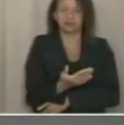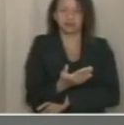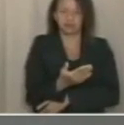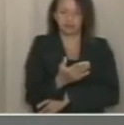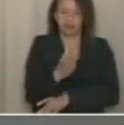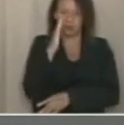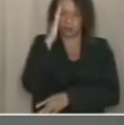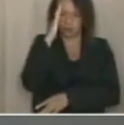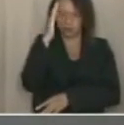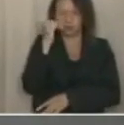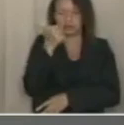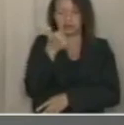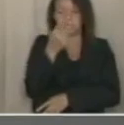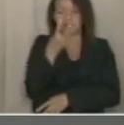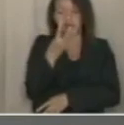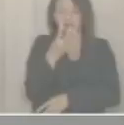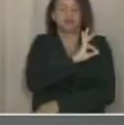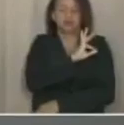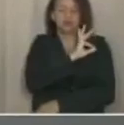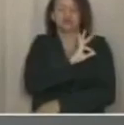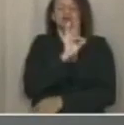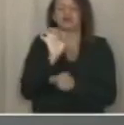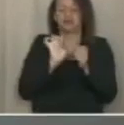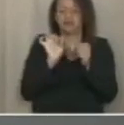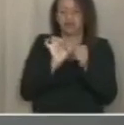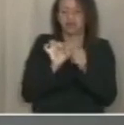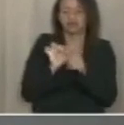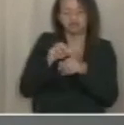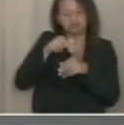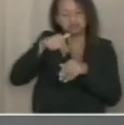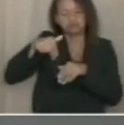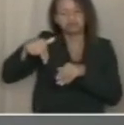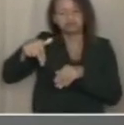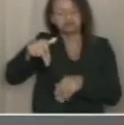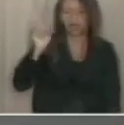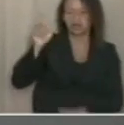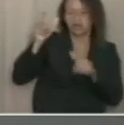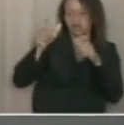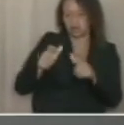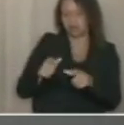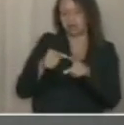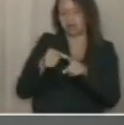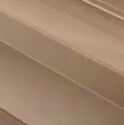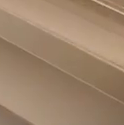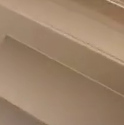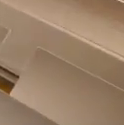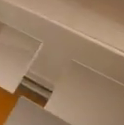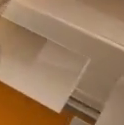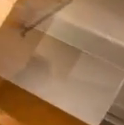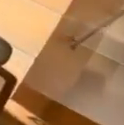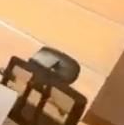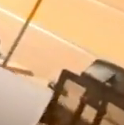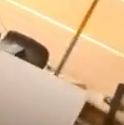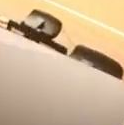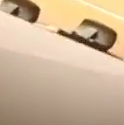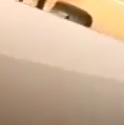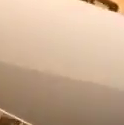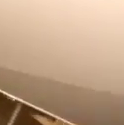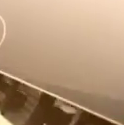se eu não tô enganado décimo terceiro Batalhão para que faça as rodas mais presente nesse local não